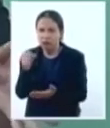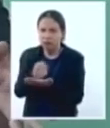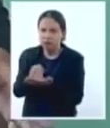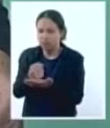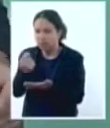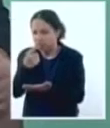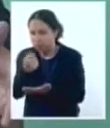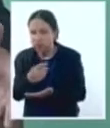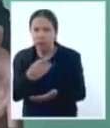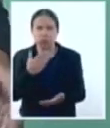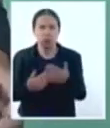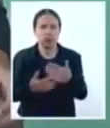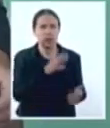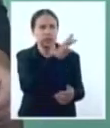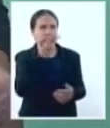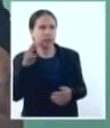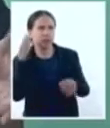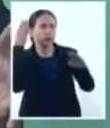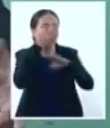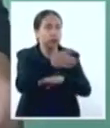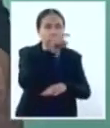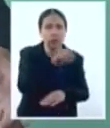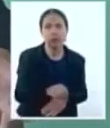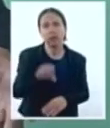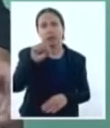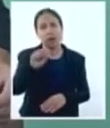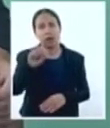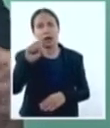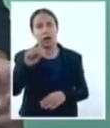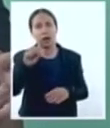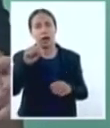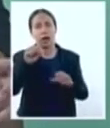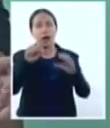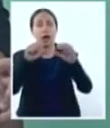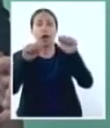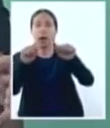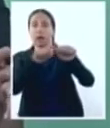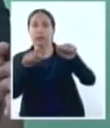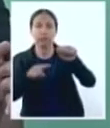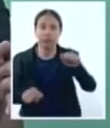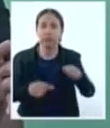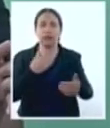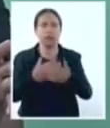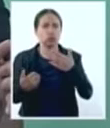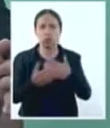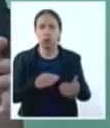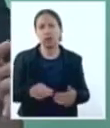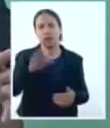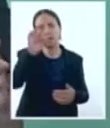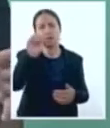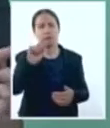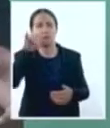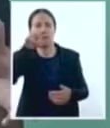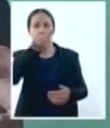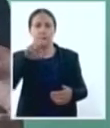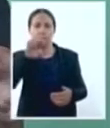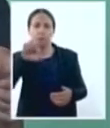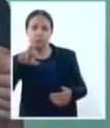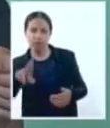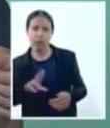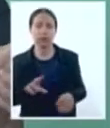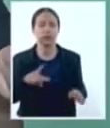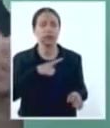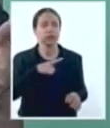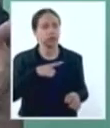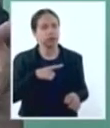laboratório, Roche, AstraZeneca, Axê, Pfizer, tem ali uma sessão sobre o descarte de